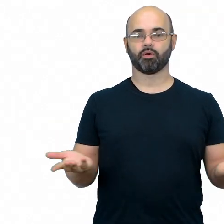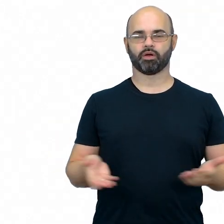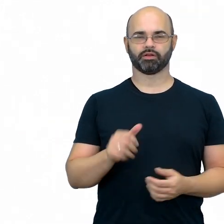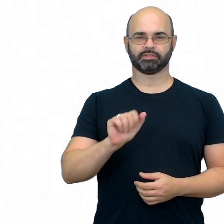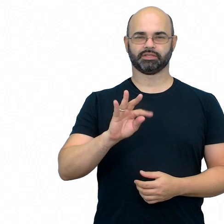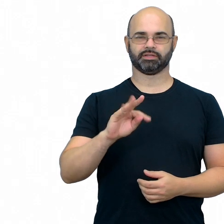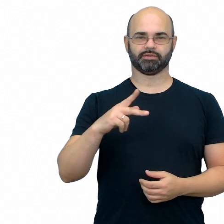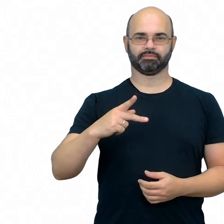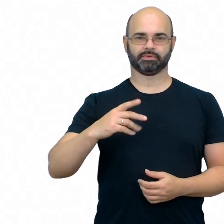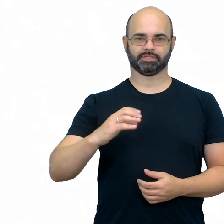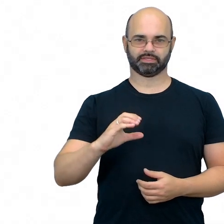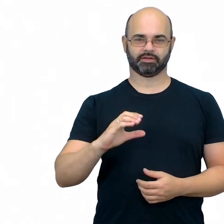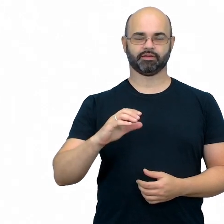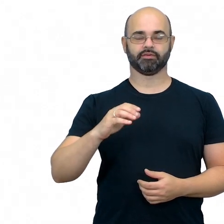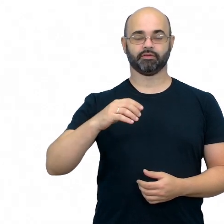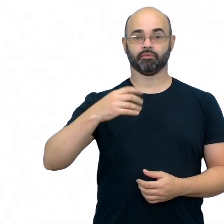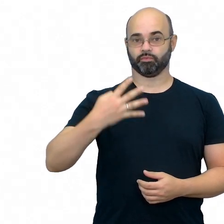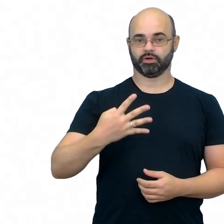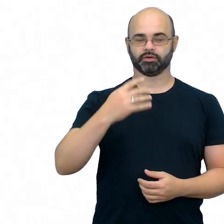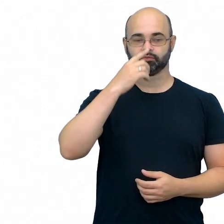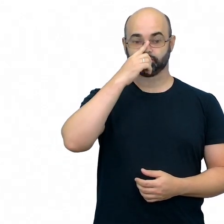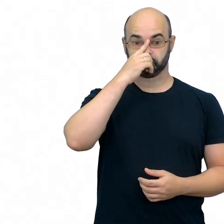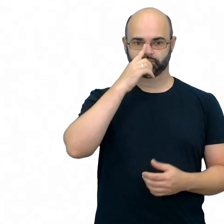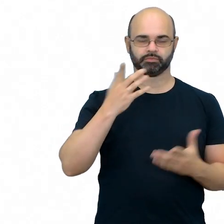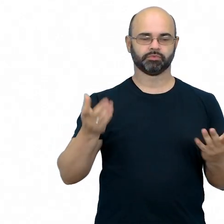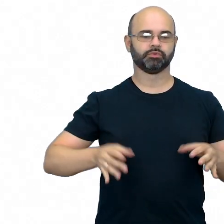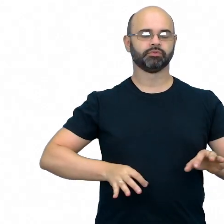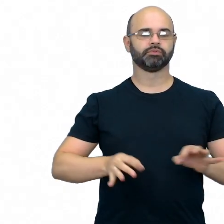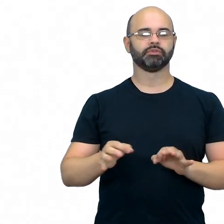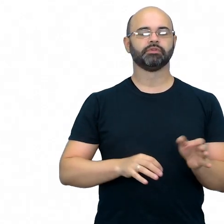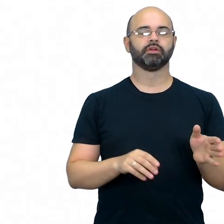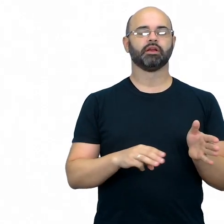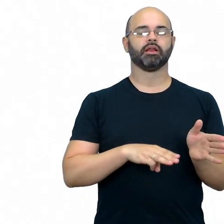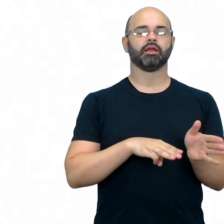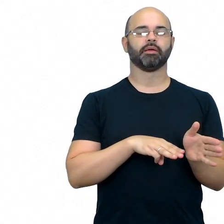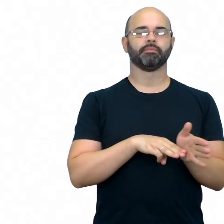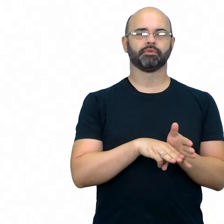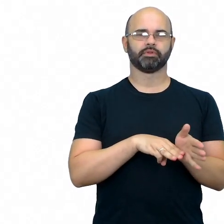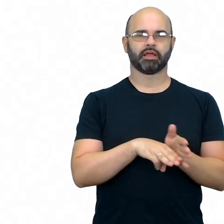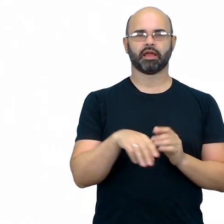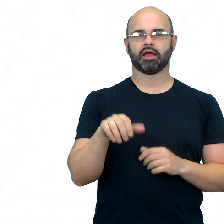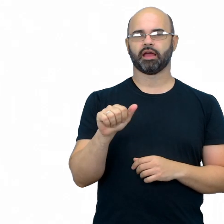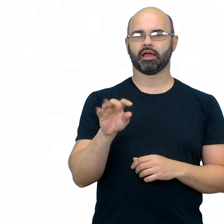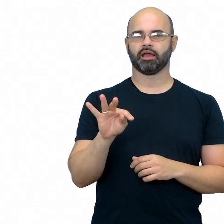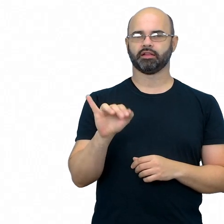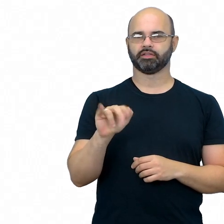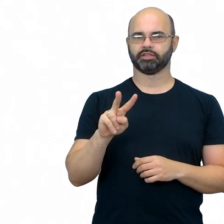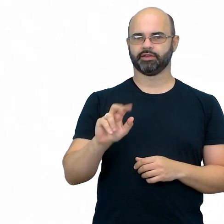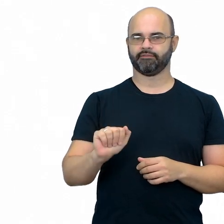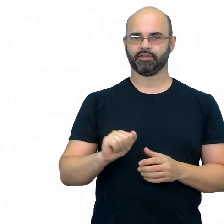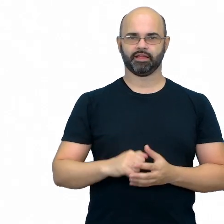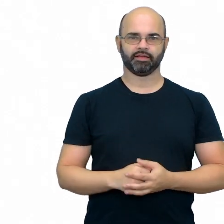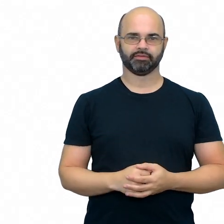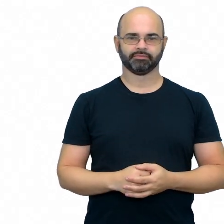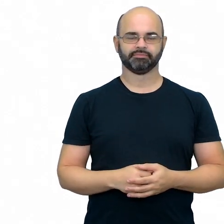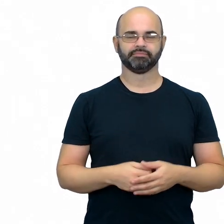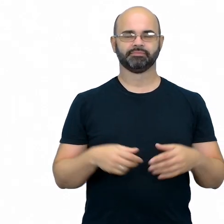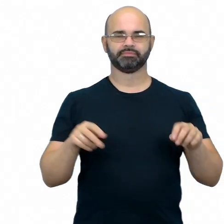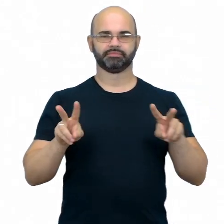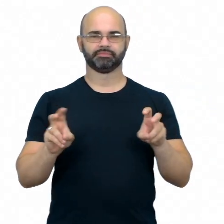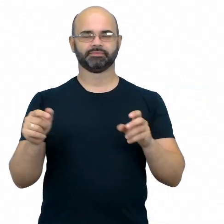projetos, né? É uma aprendizagem baseada na metodologia ativa, né? Nós vamos trazer aqui a ideia